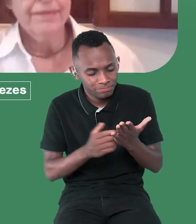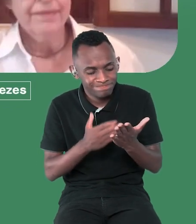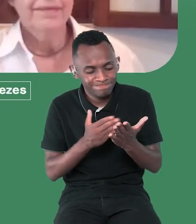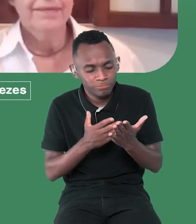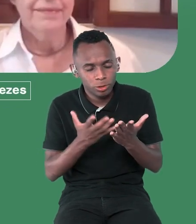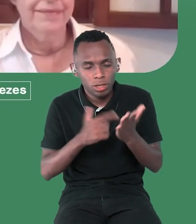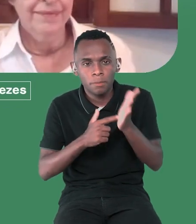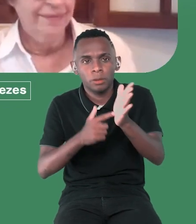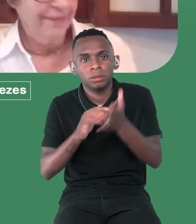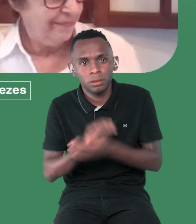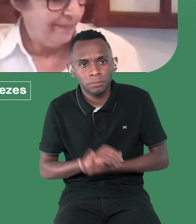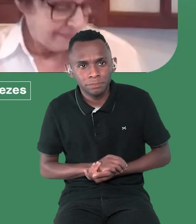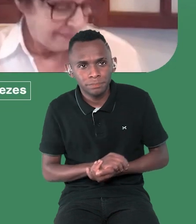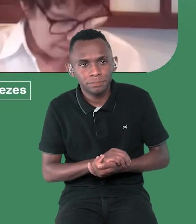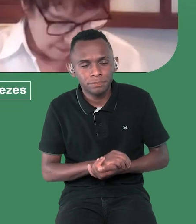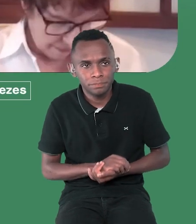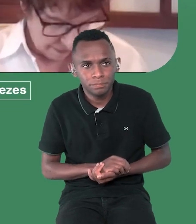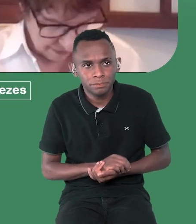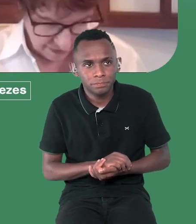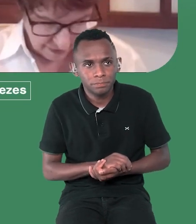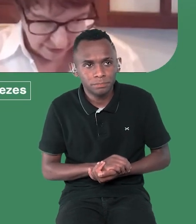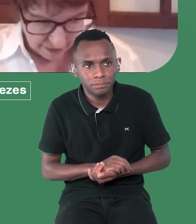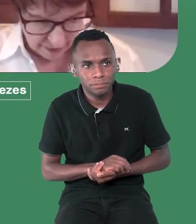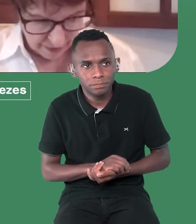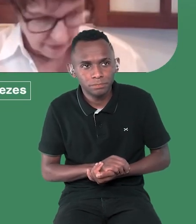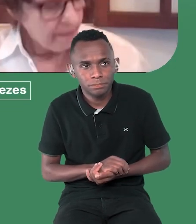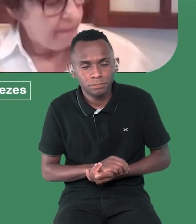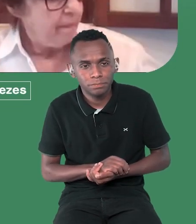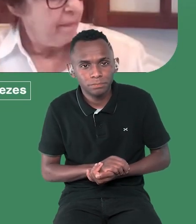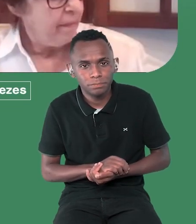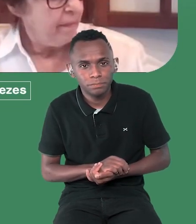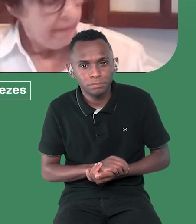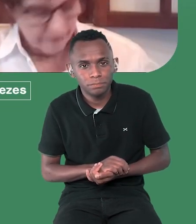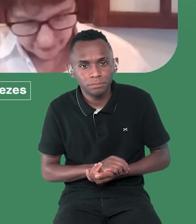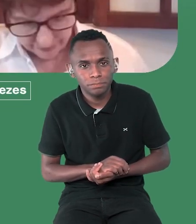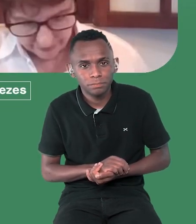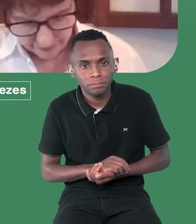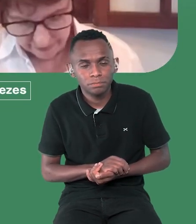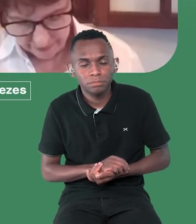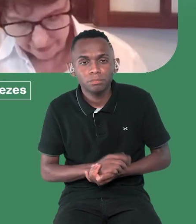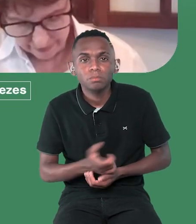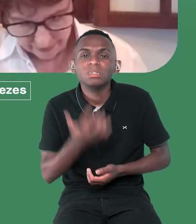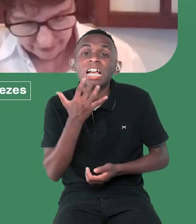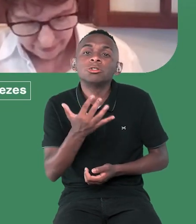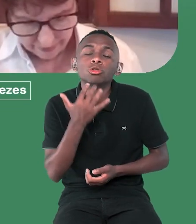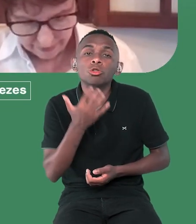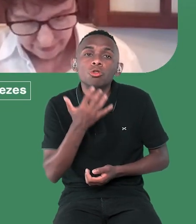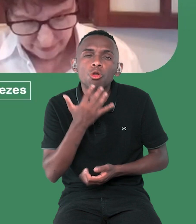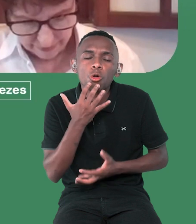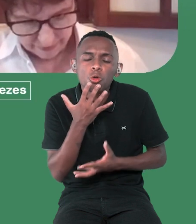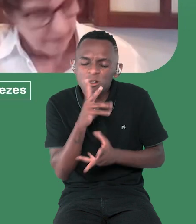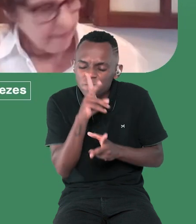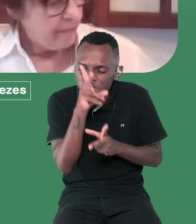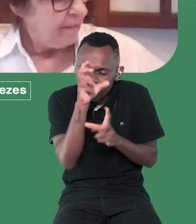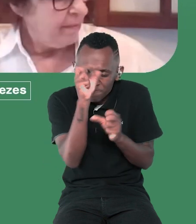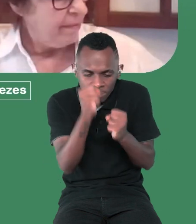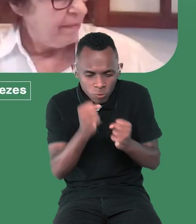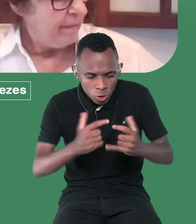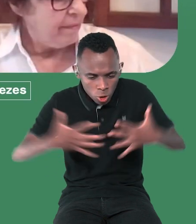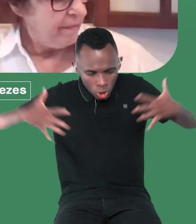né? Não existe alegria se não pode ser compartilhada. E, às vezes, até você tratando de temas que são, né,